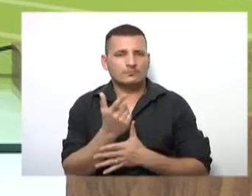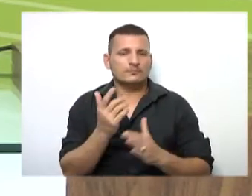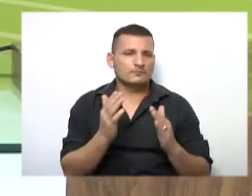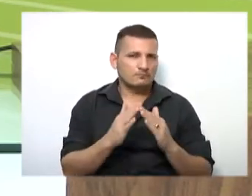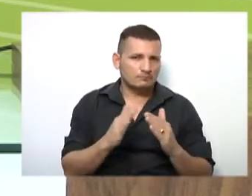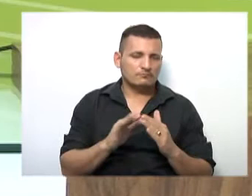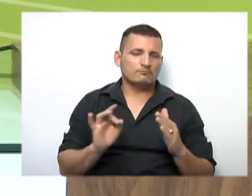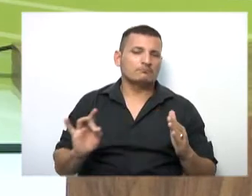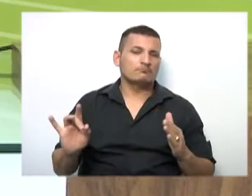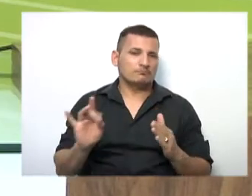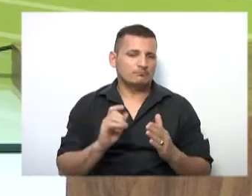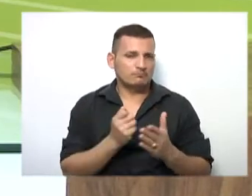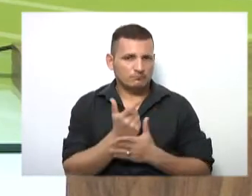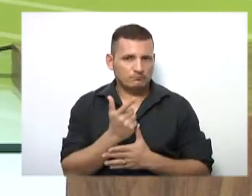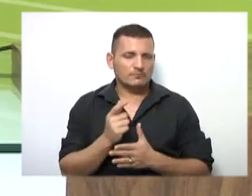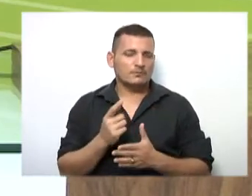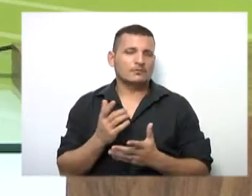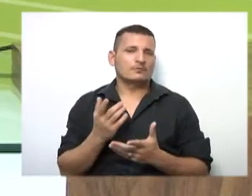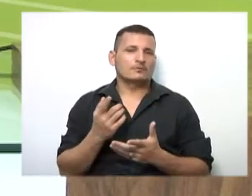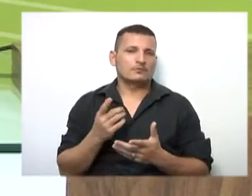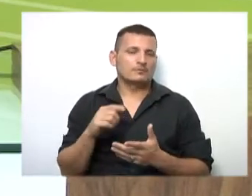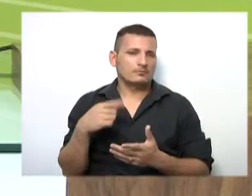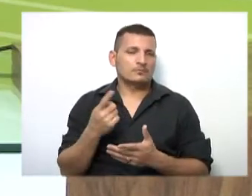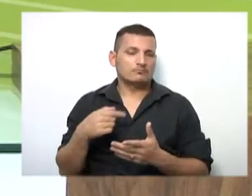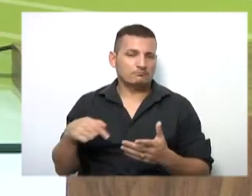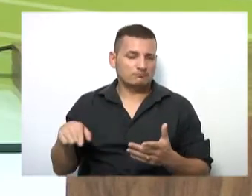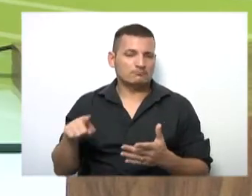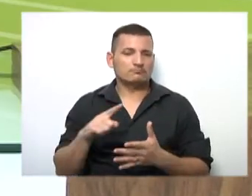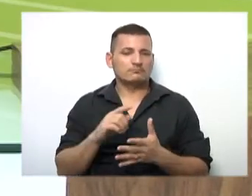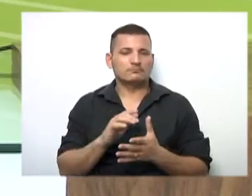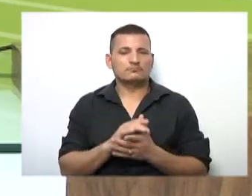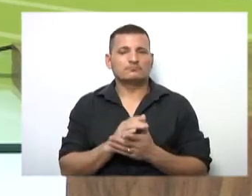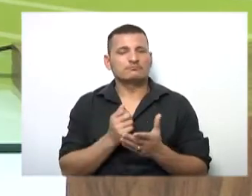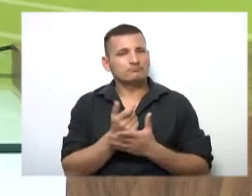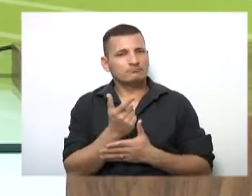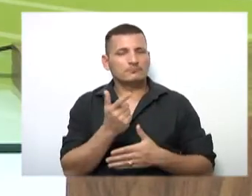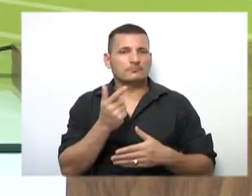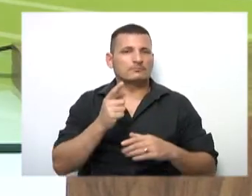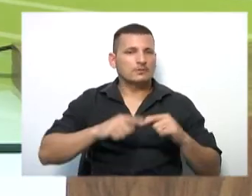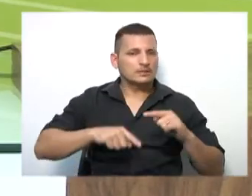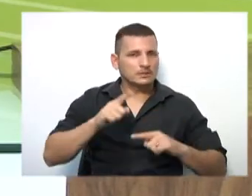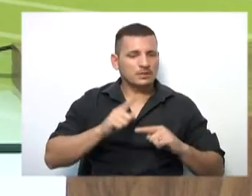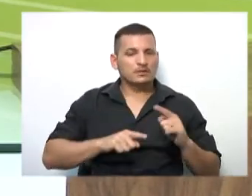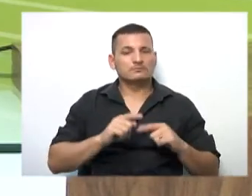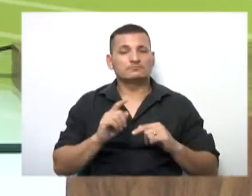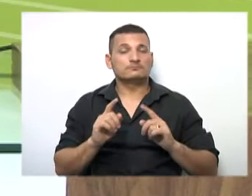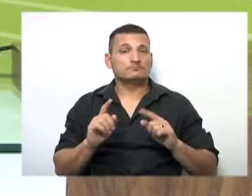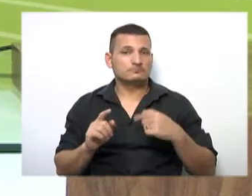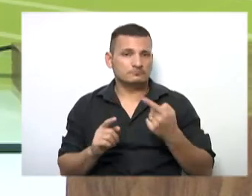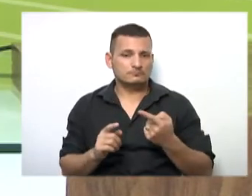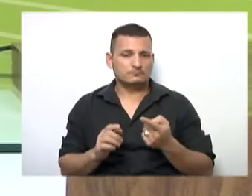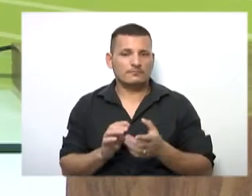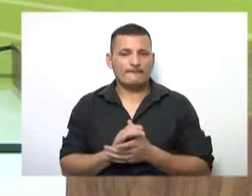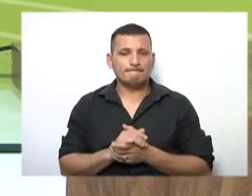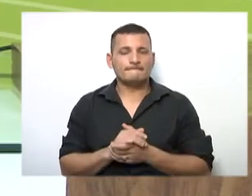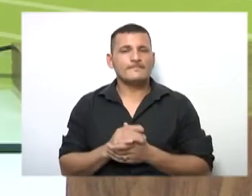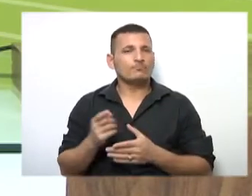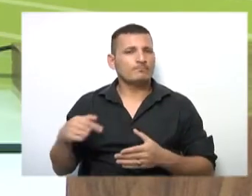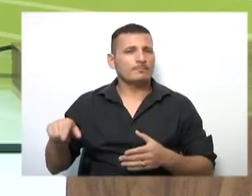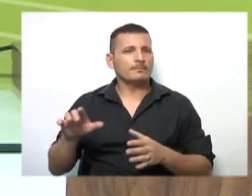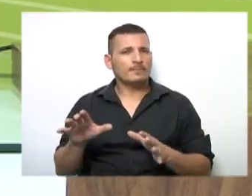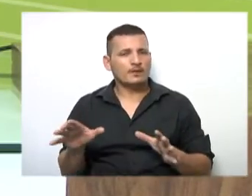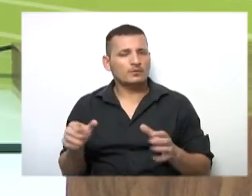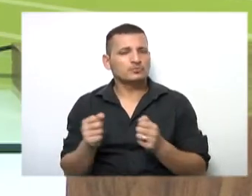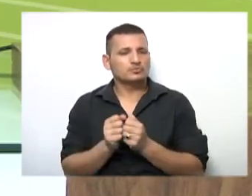seu material, e aí coletivamente eles fazem essas compras do material individualizado, e depois a gente vai ver juntos, as pessoas